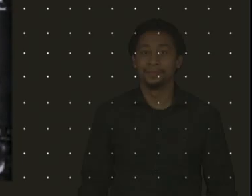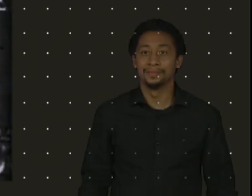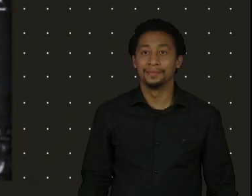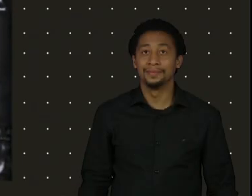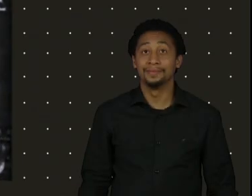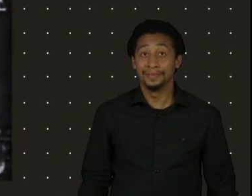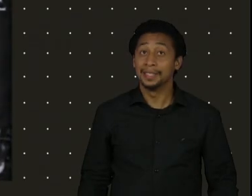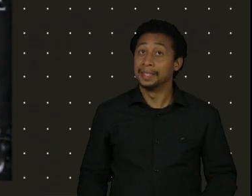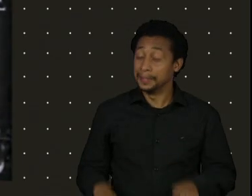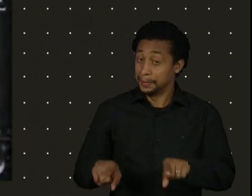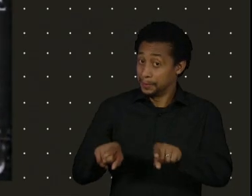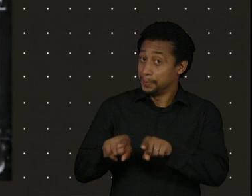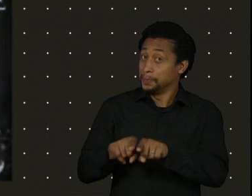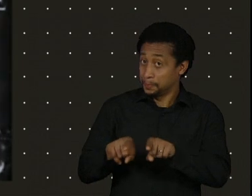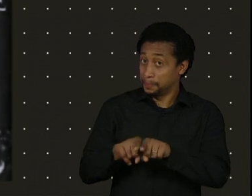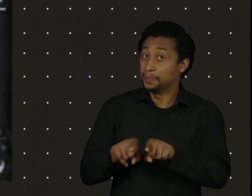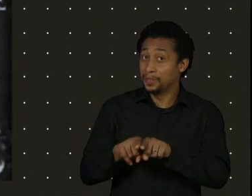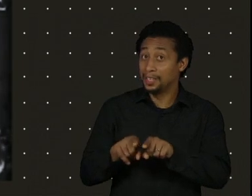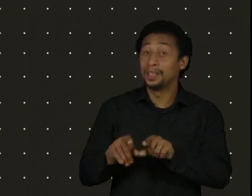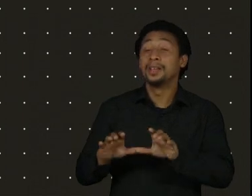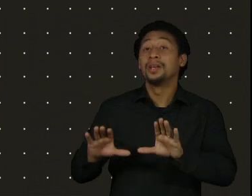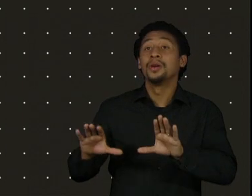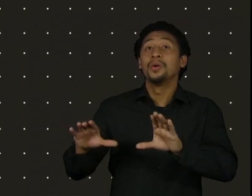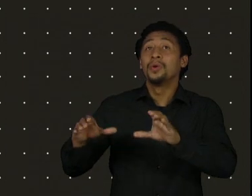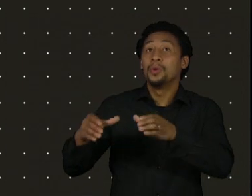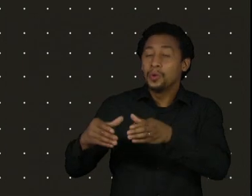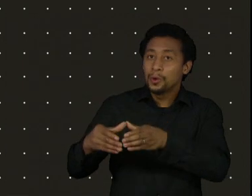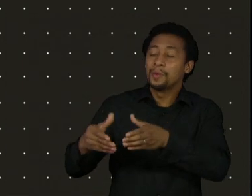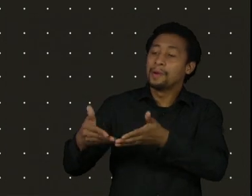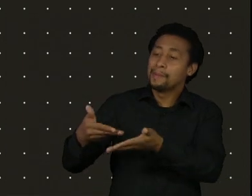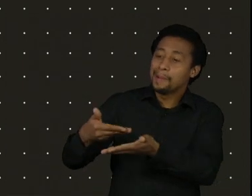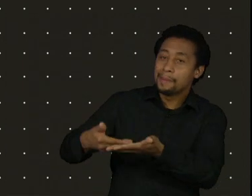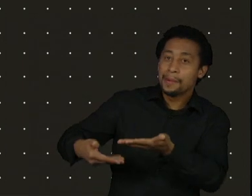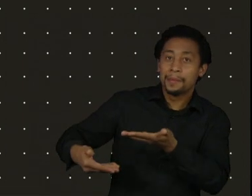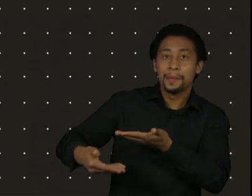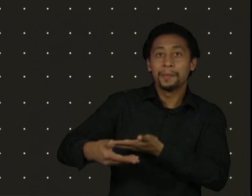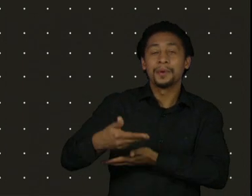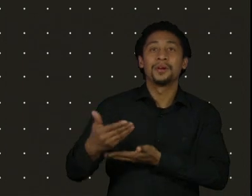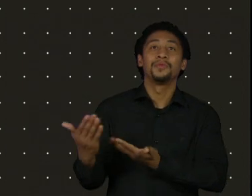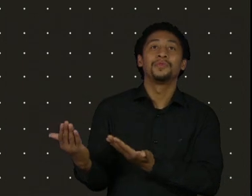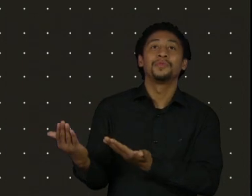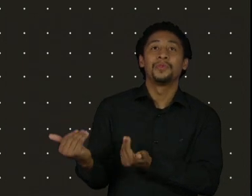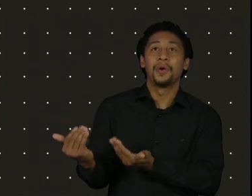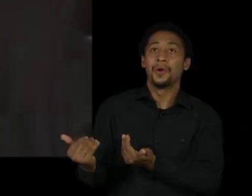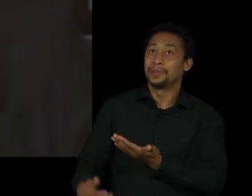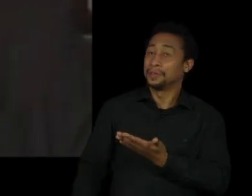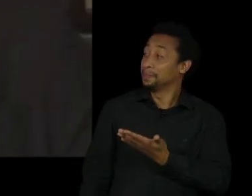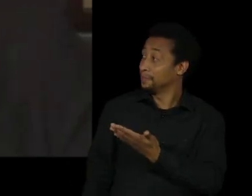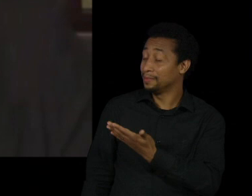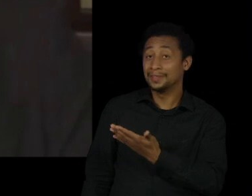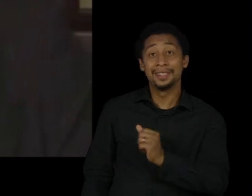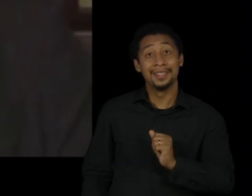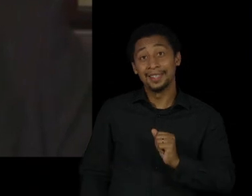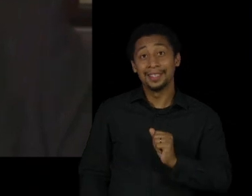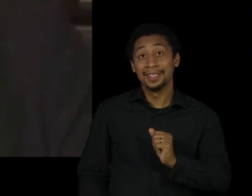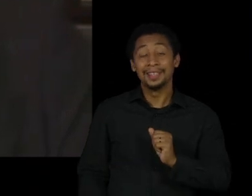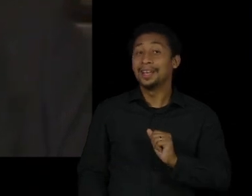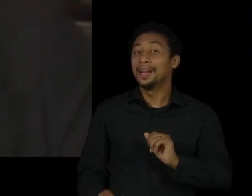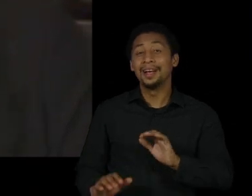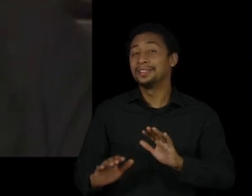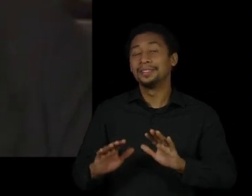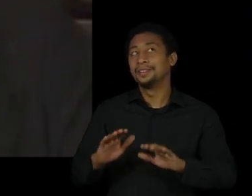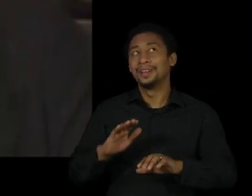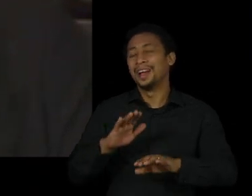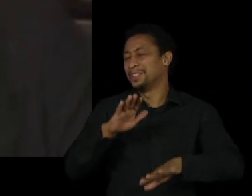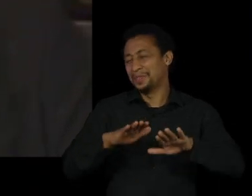Havia também o convívio humano entre jovens, como se estivesse no mesmo clube. Uma vez só de brincadeira